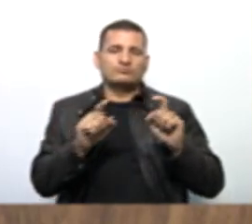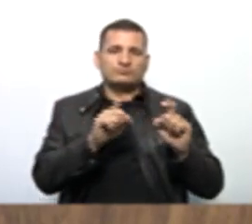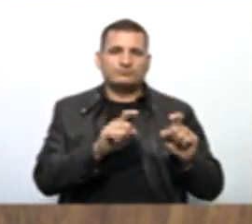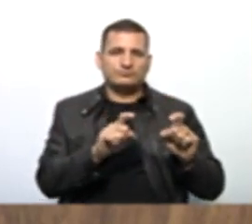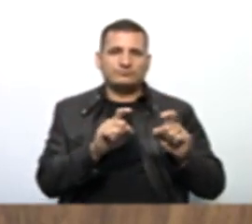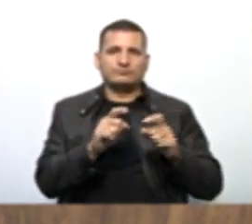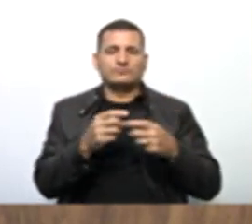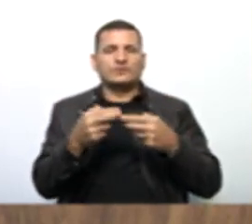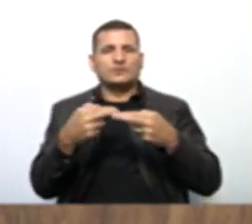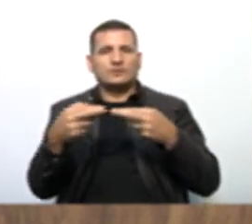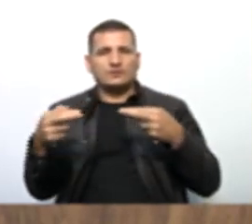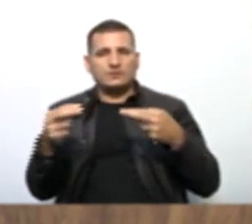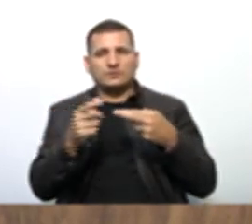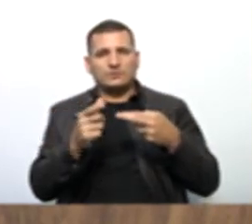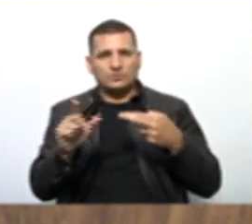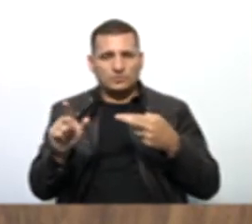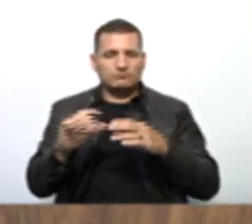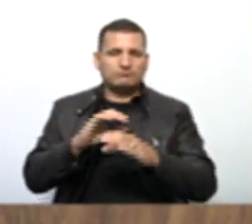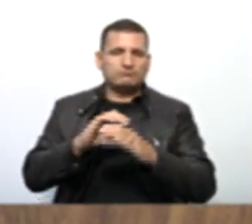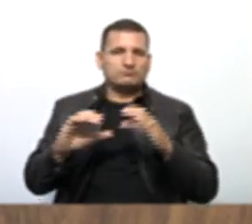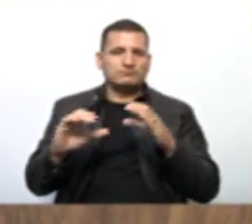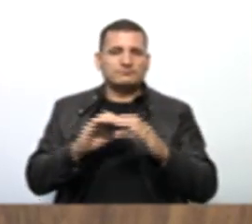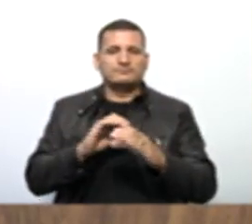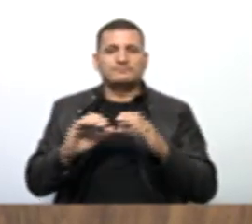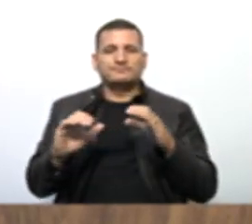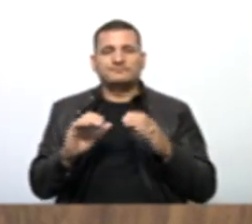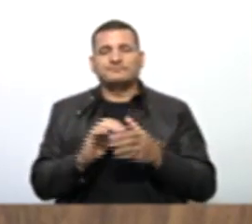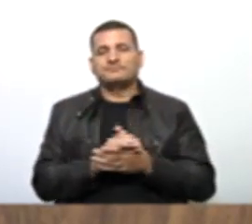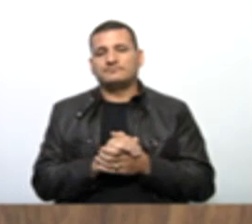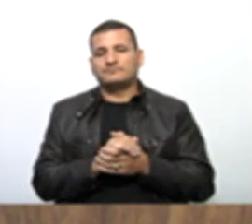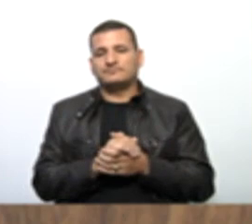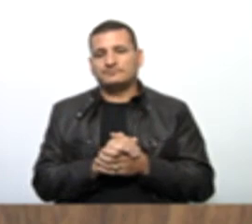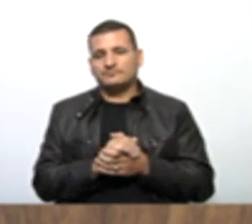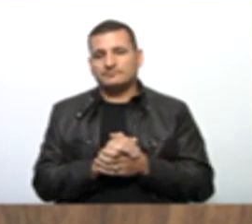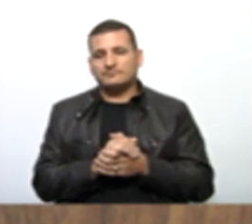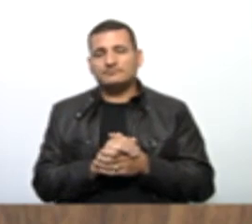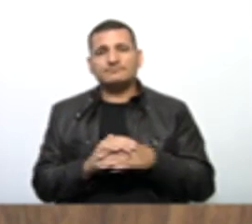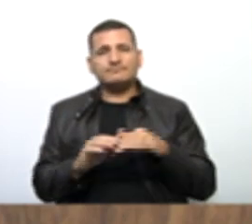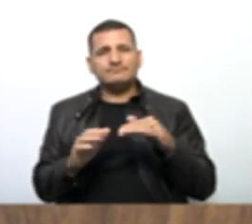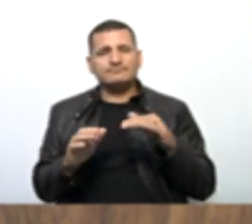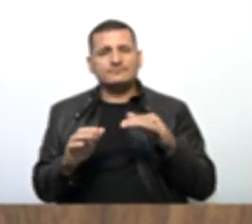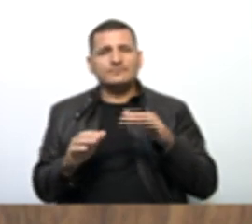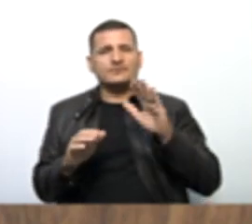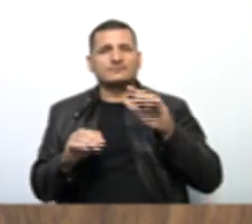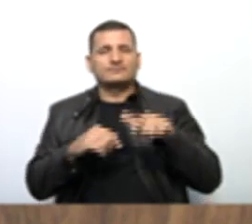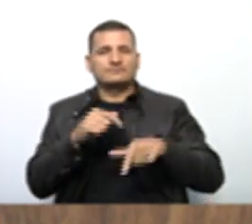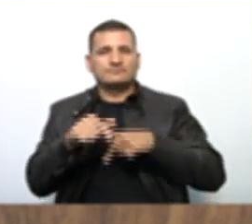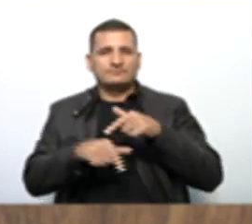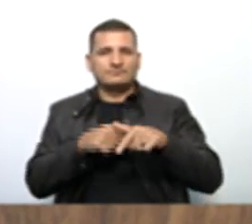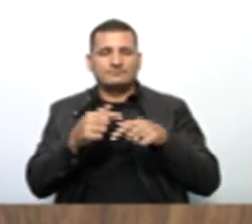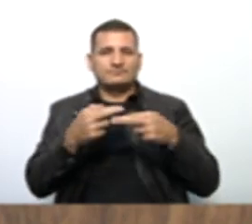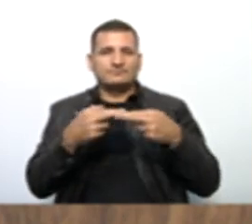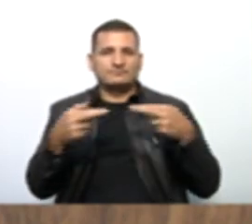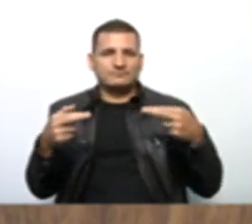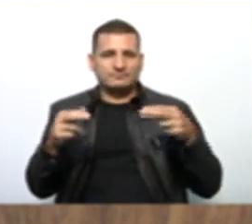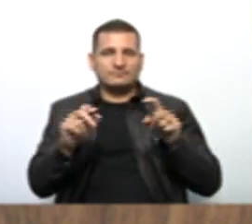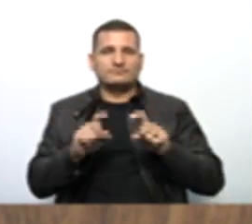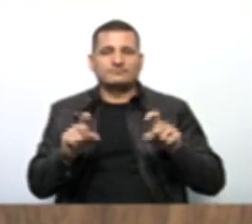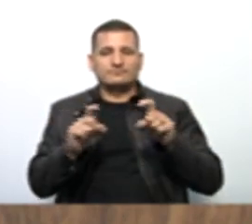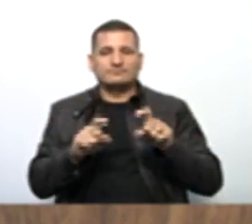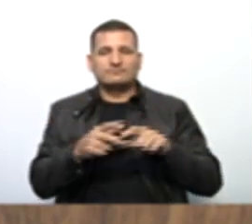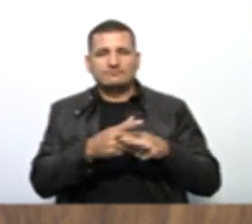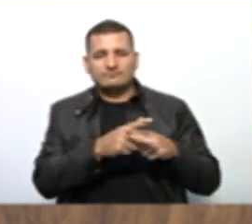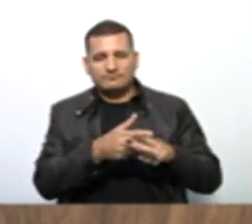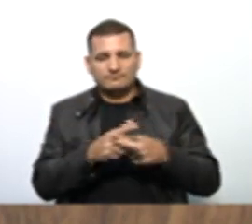redes e por aí vai então assim essa é a parte mais trabalhosa e professor de redes de computadores você tem que montar